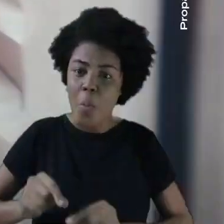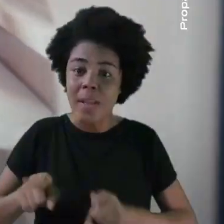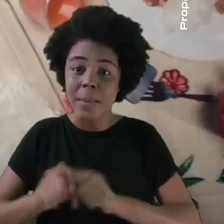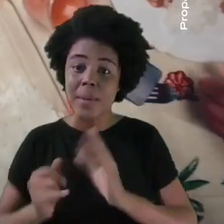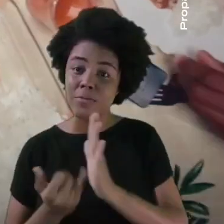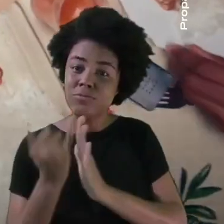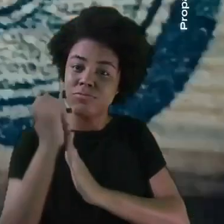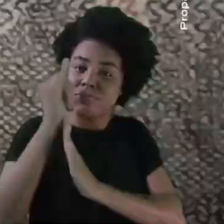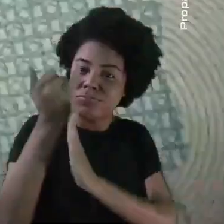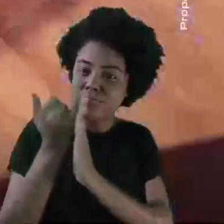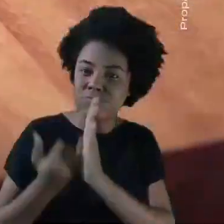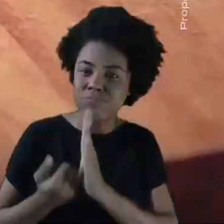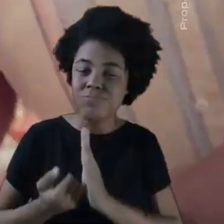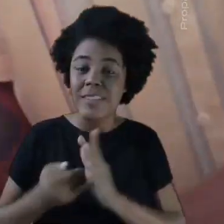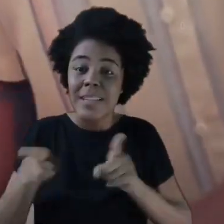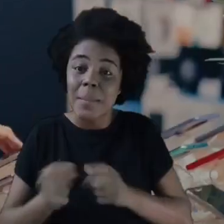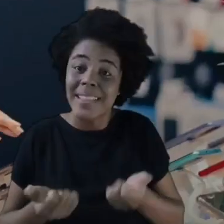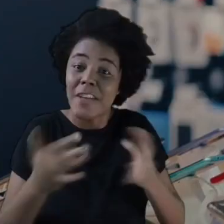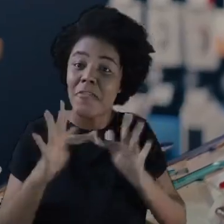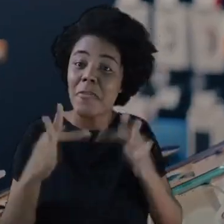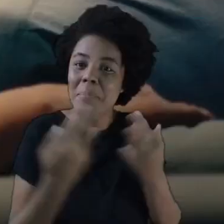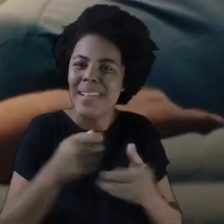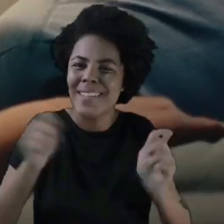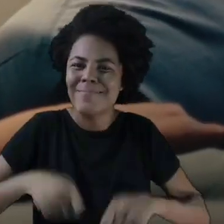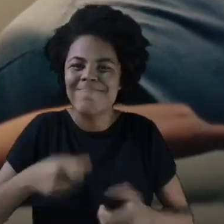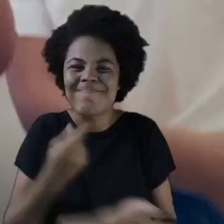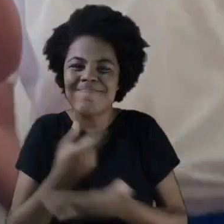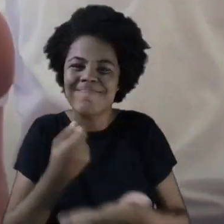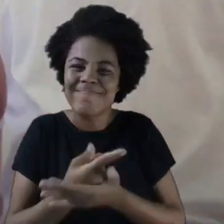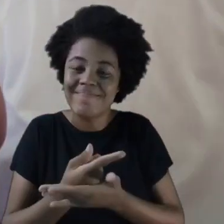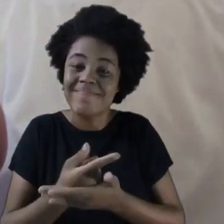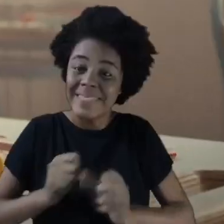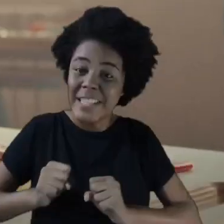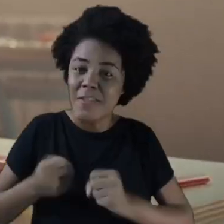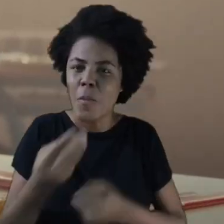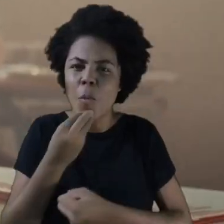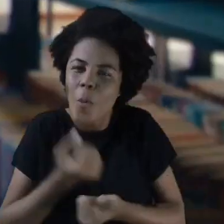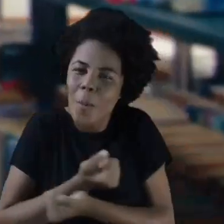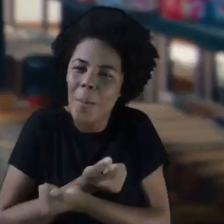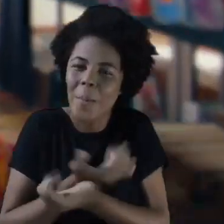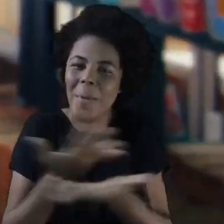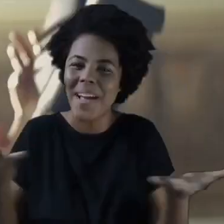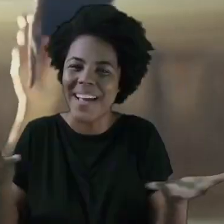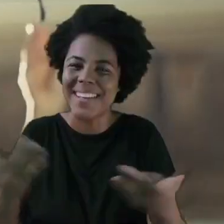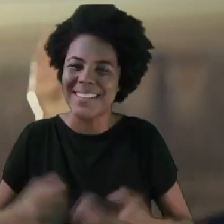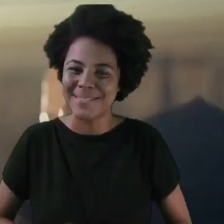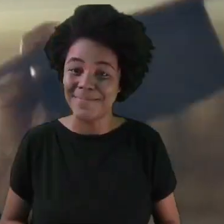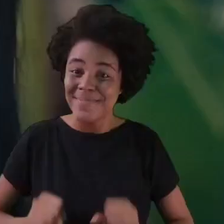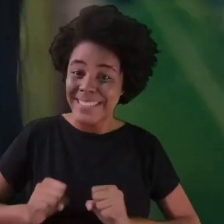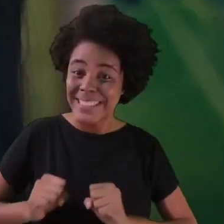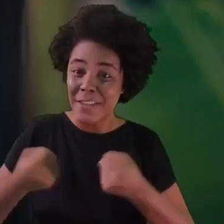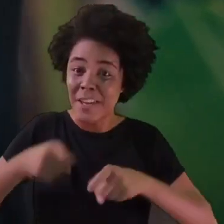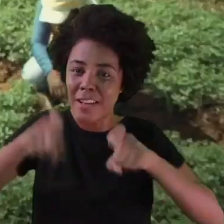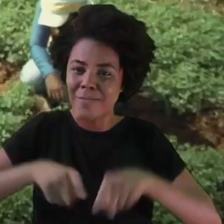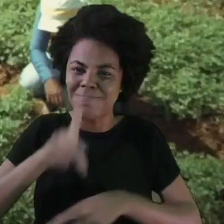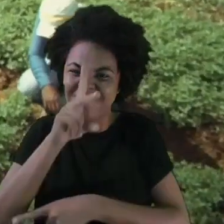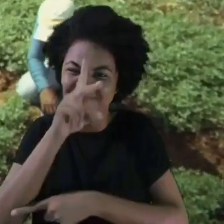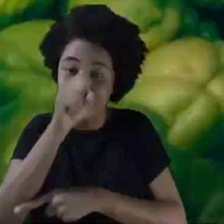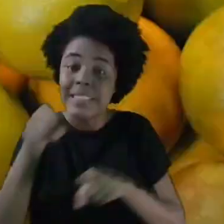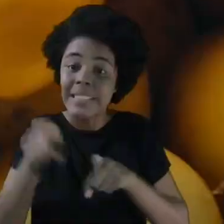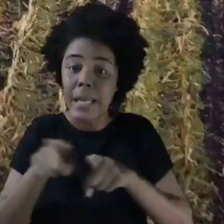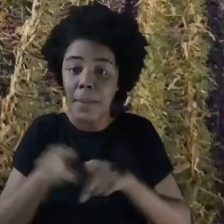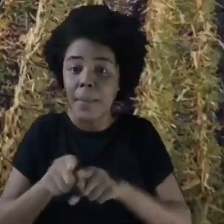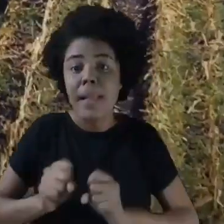inflação baixa e mais poder de compra para as famílias. A gente defende oportunidades para todos. Defende